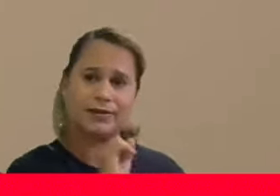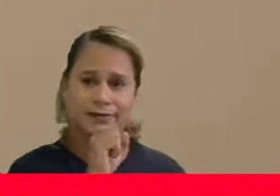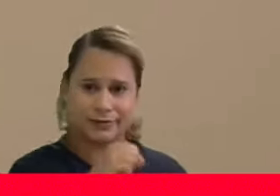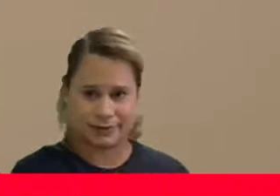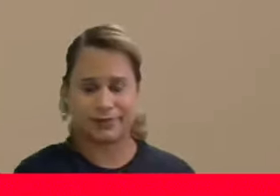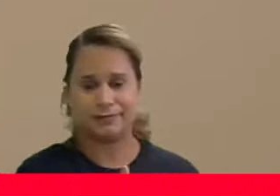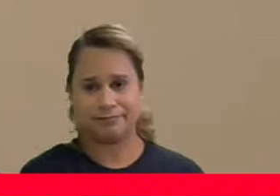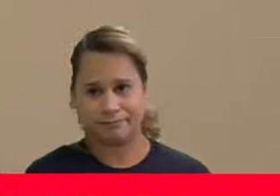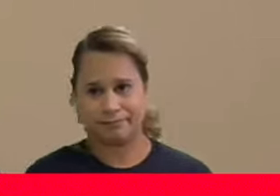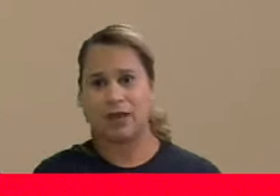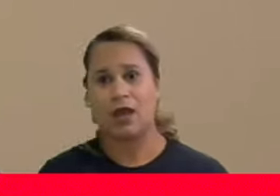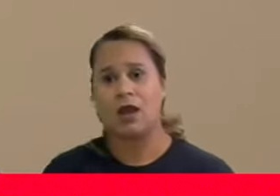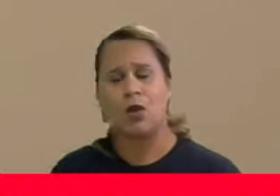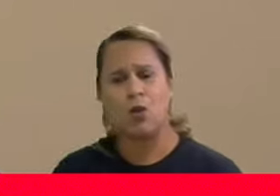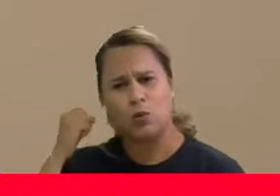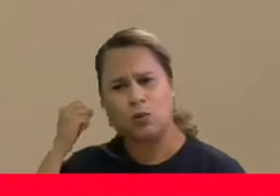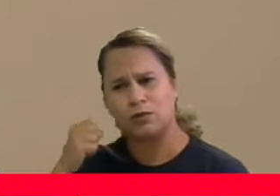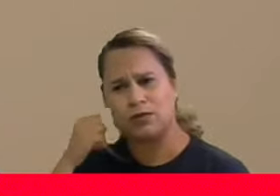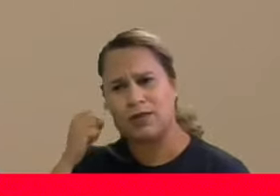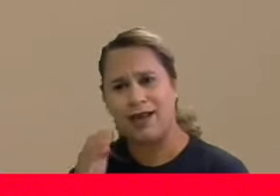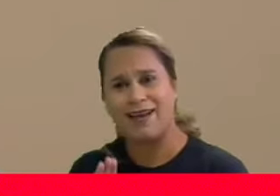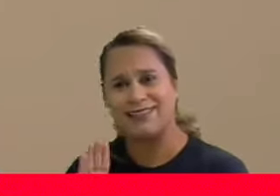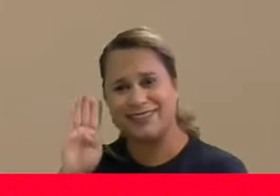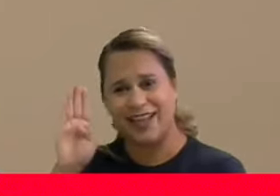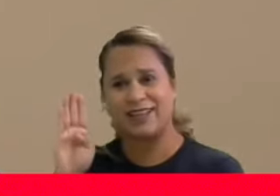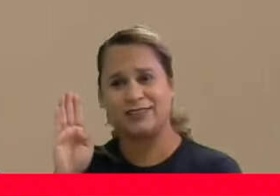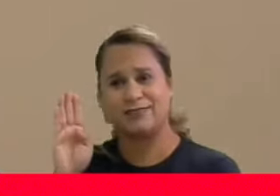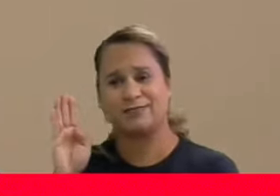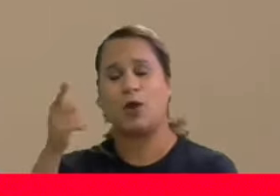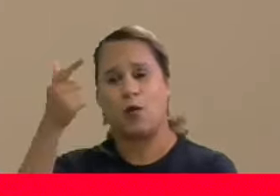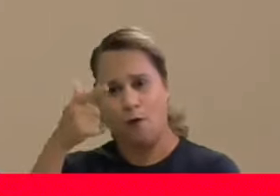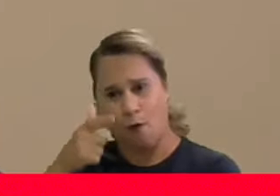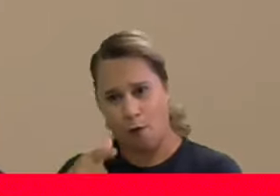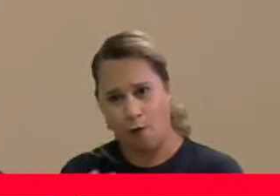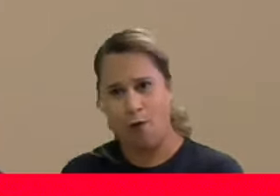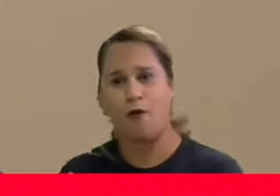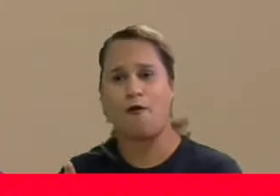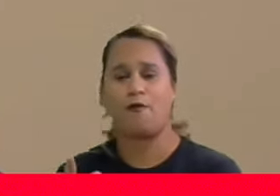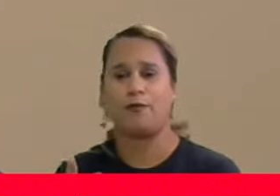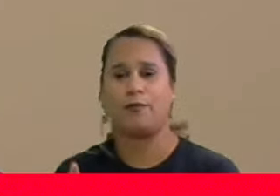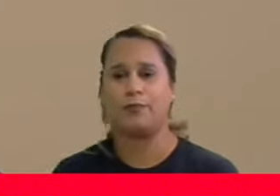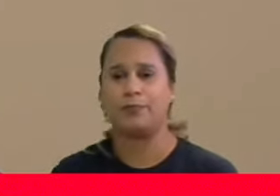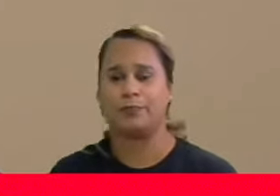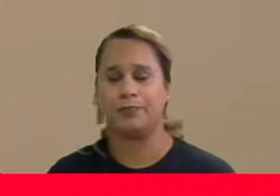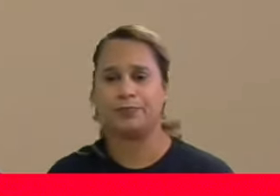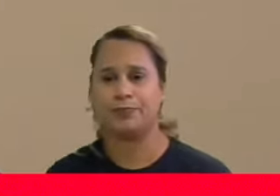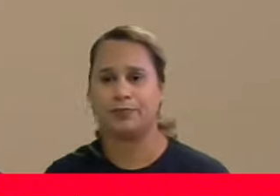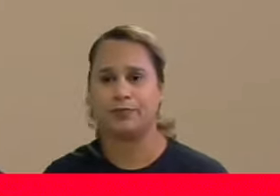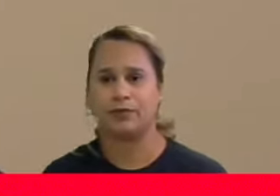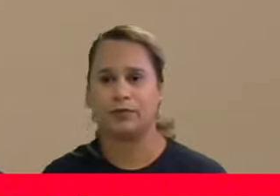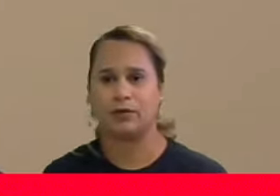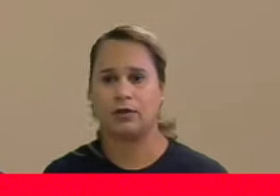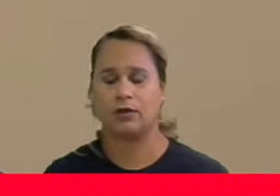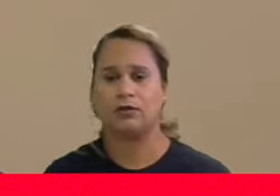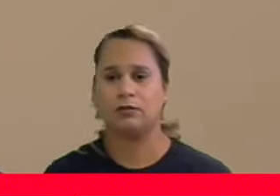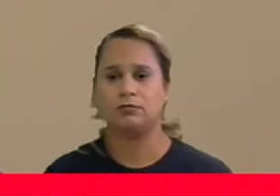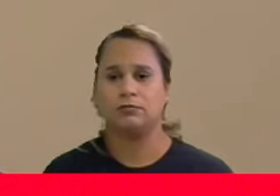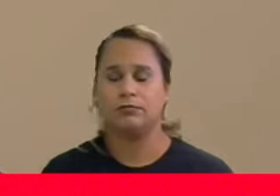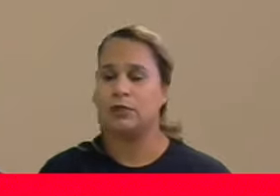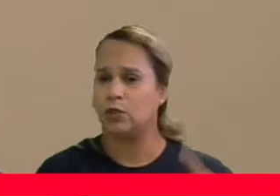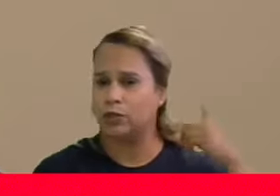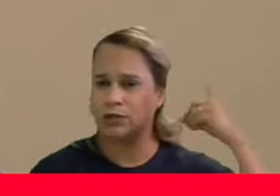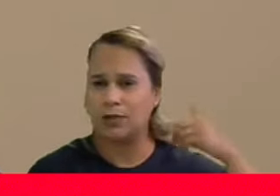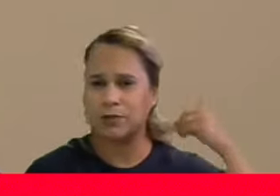senador candidato à reeleição e ex-candidato a presidente, que é o Álvaro Dias, e um deputado federal em exercício, apoiado pelo